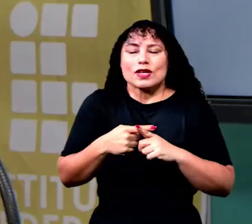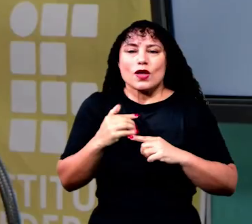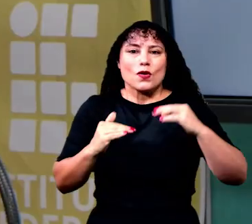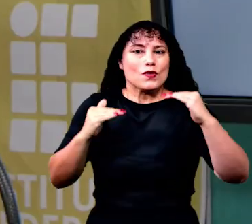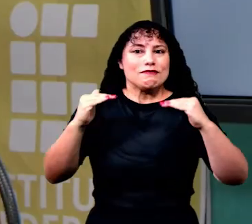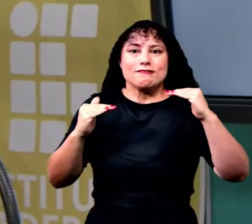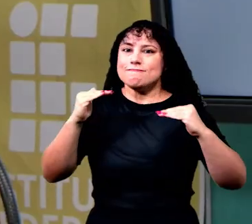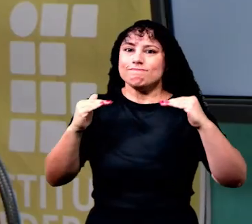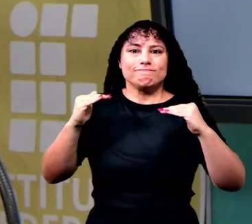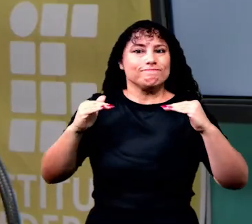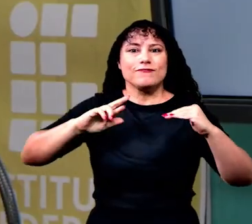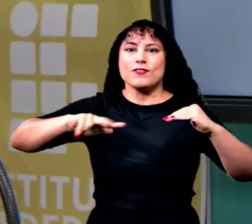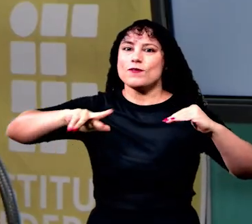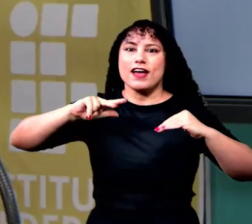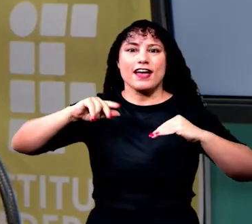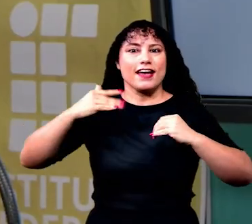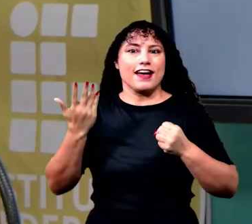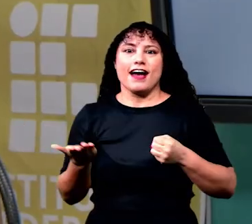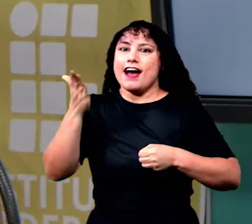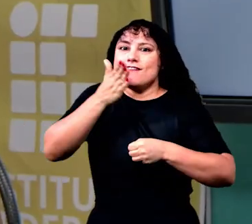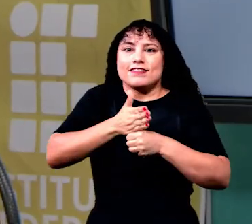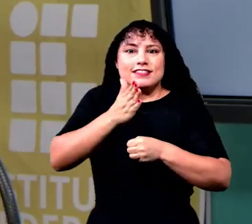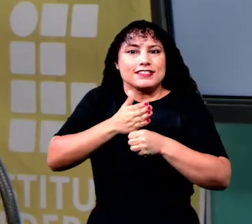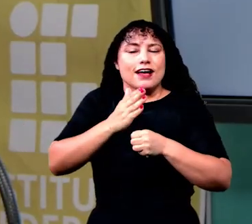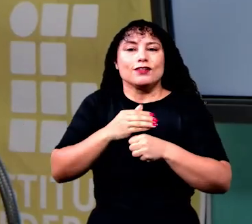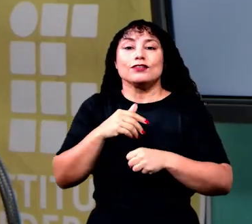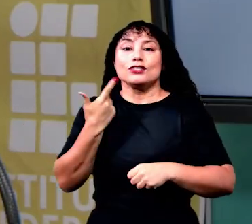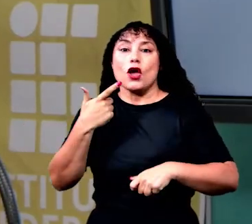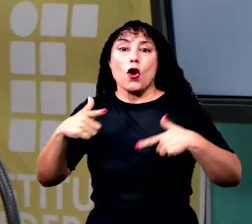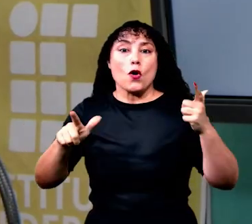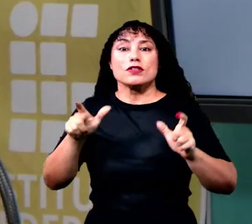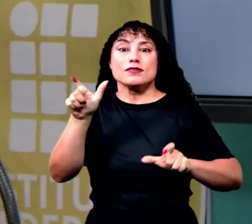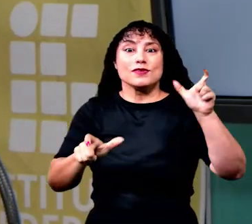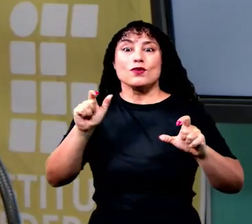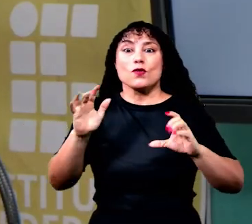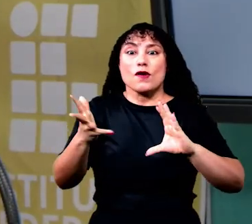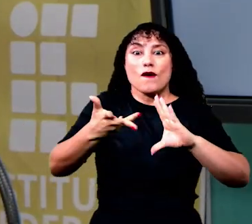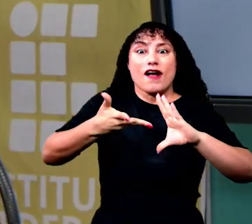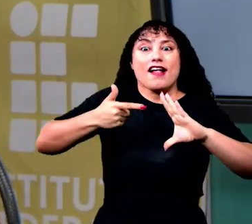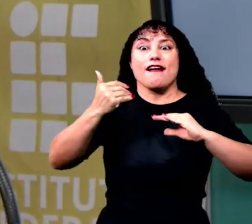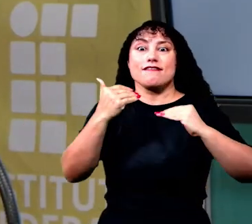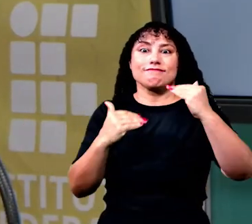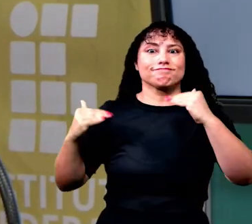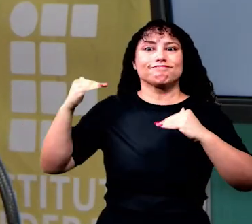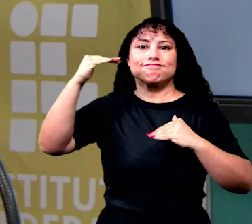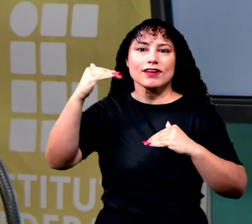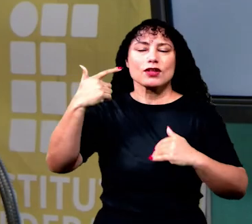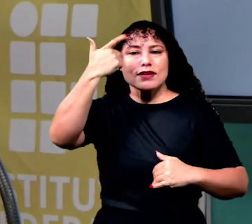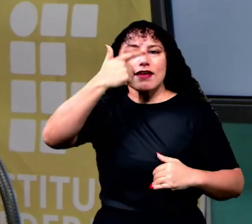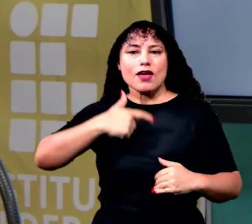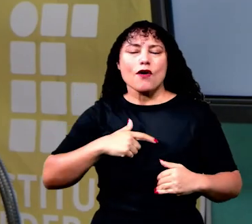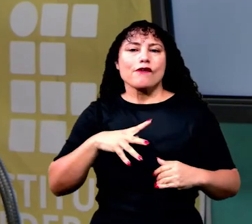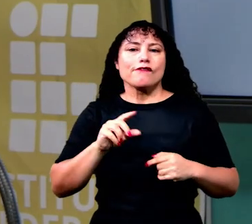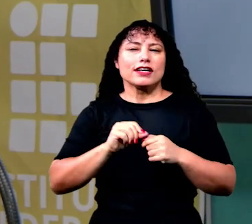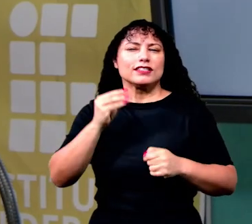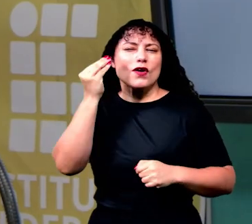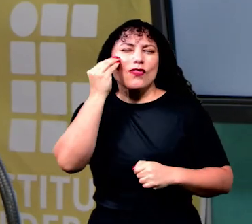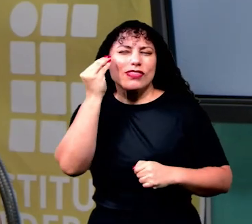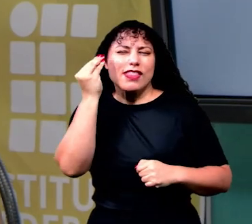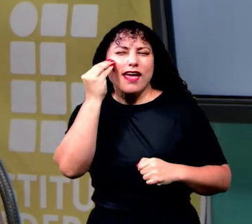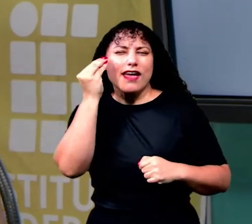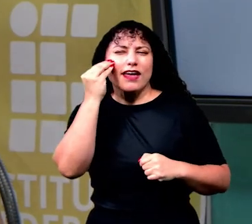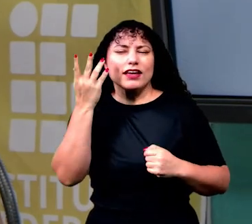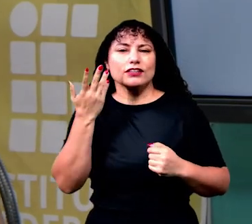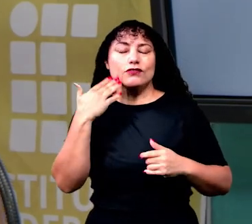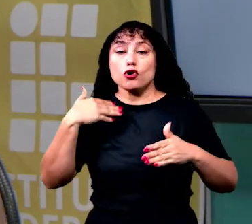não era realmente tão avançado, porque tinha gente com mais proficiência do que eu. Então, fazer o teste foi meio que um